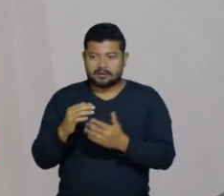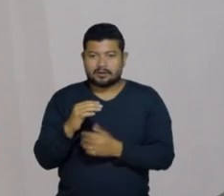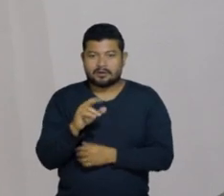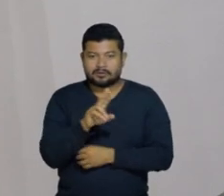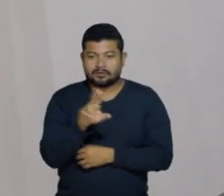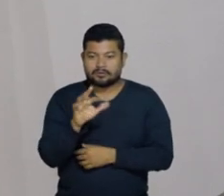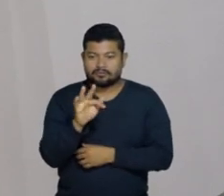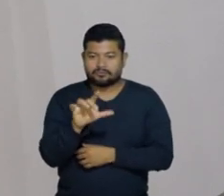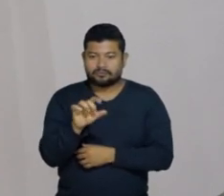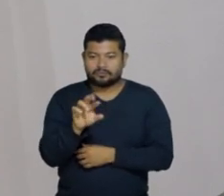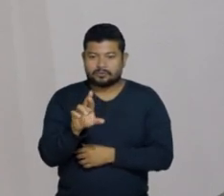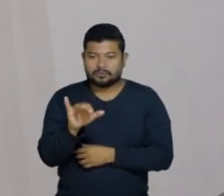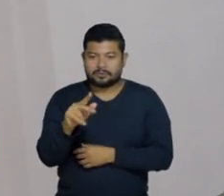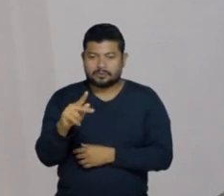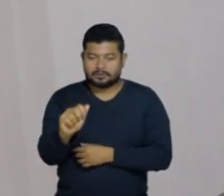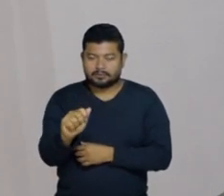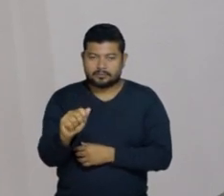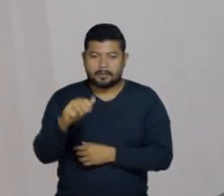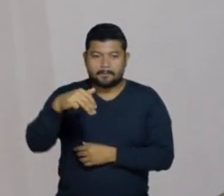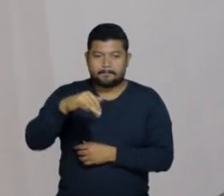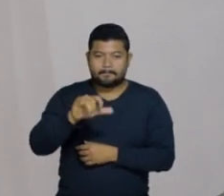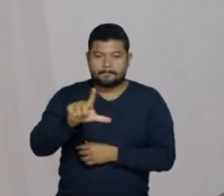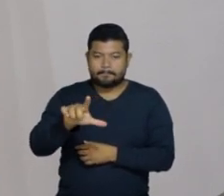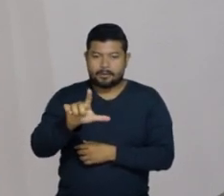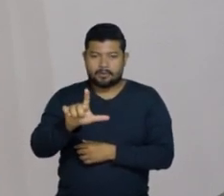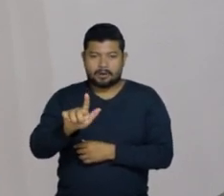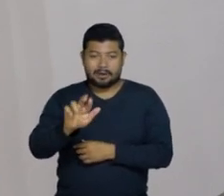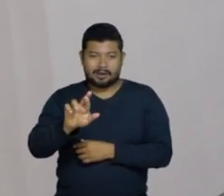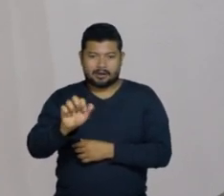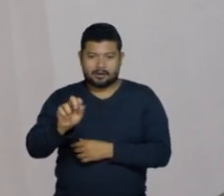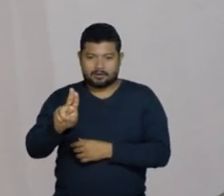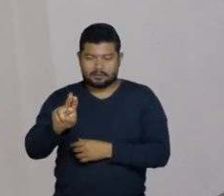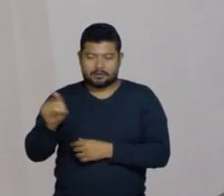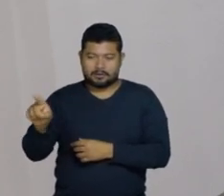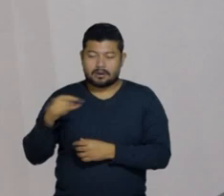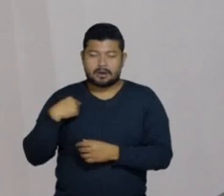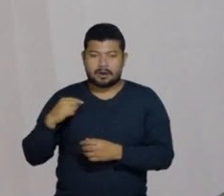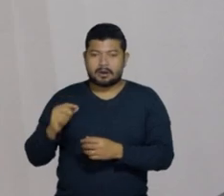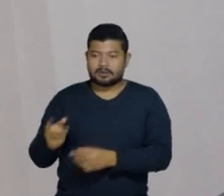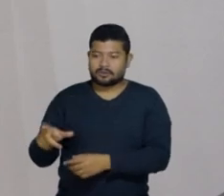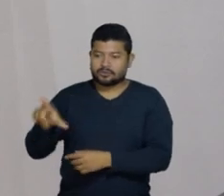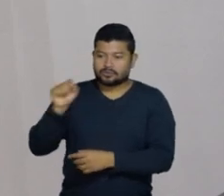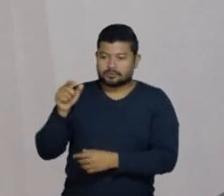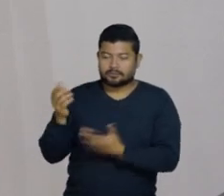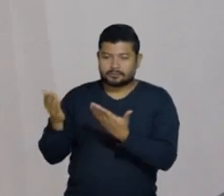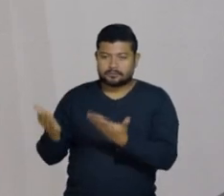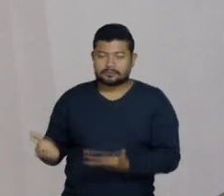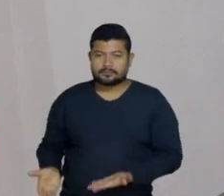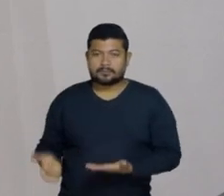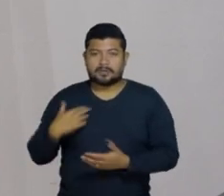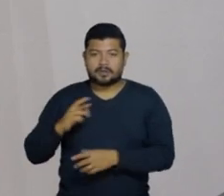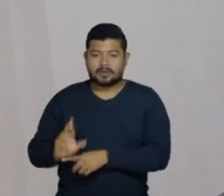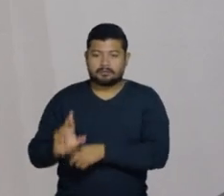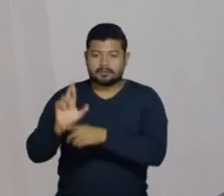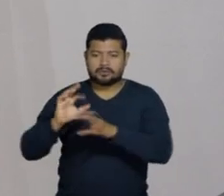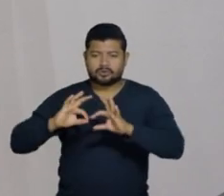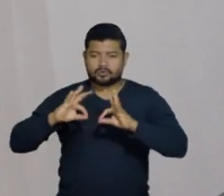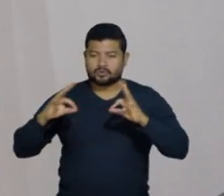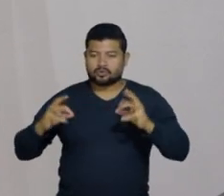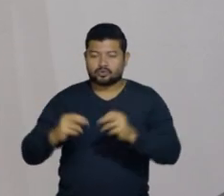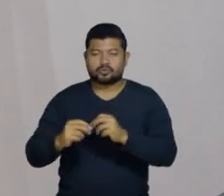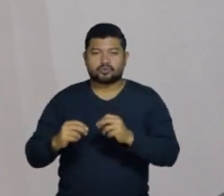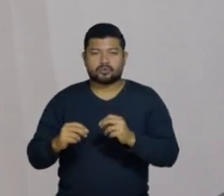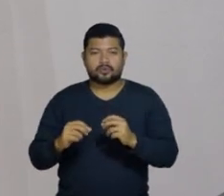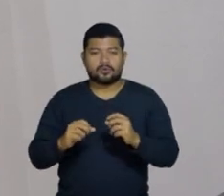Pastrana destacou que este reconhecimento vai além de uma conquista individual, representando também todas as forças de segurança de